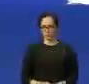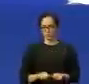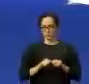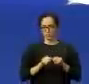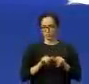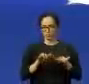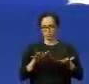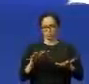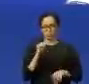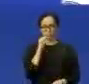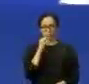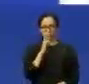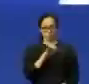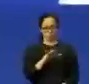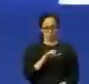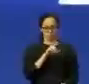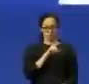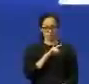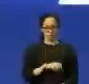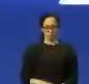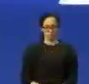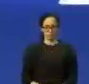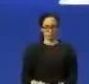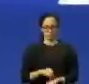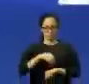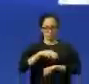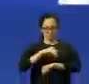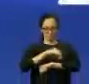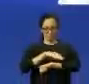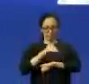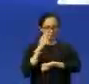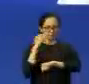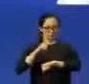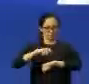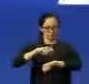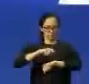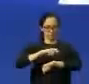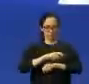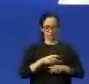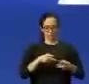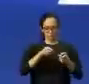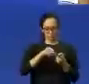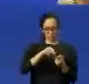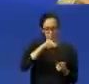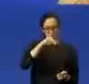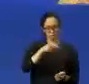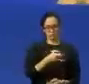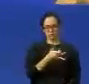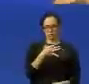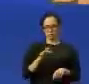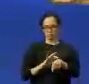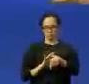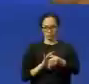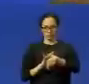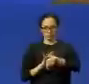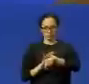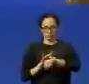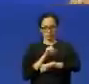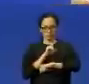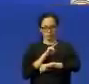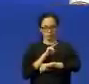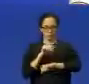a laser, não é? Você deve escolher no gráfico o comprimento de onda em que a melanina